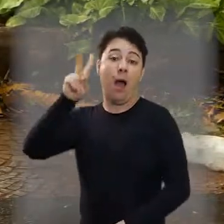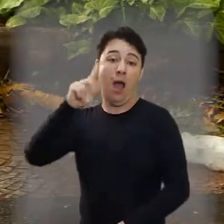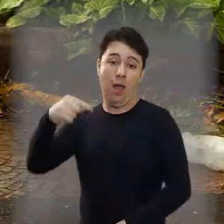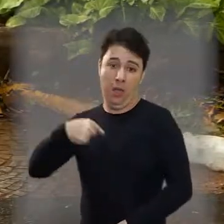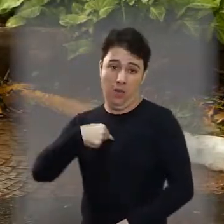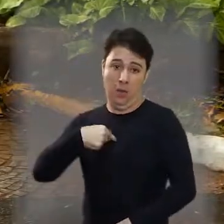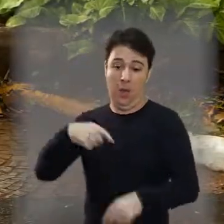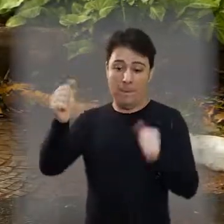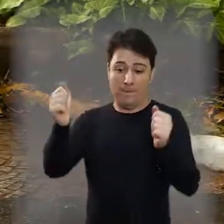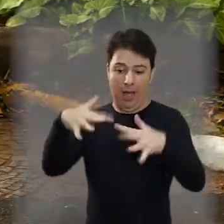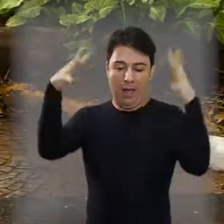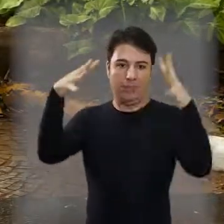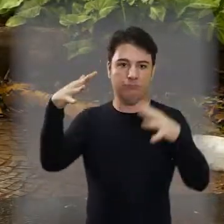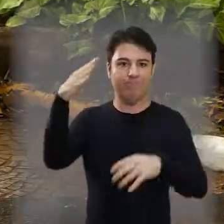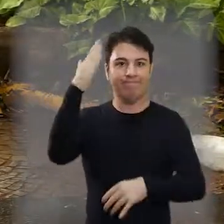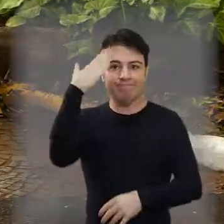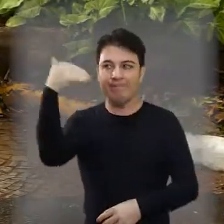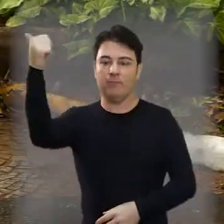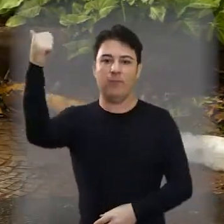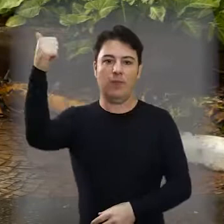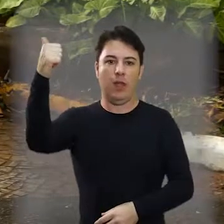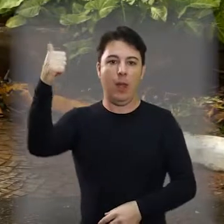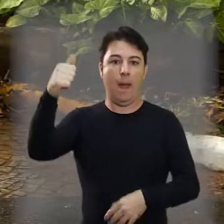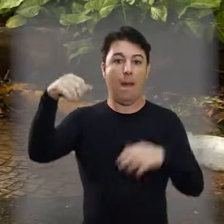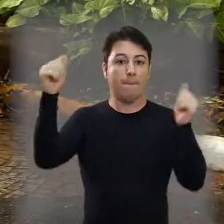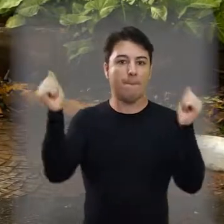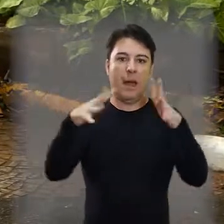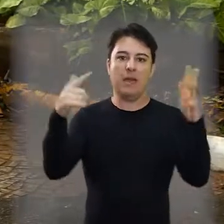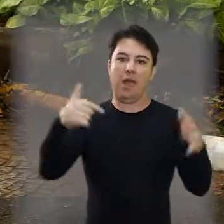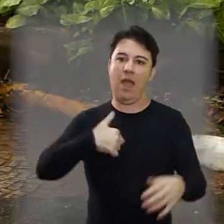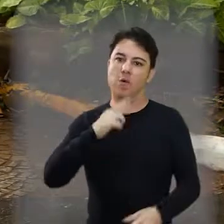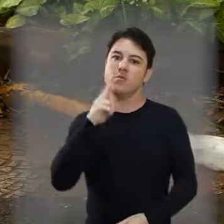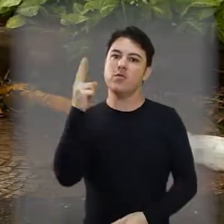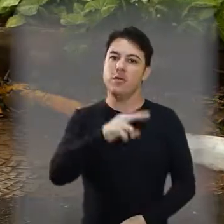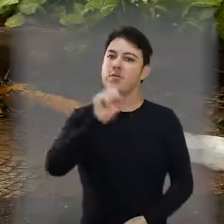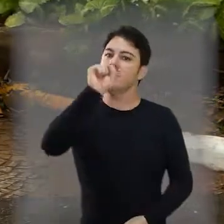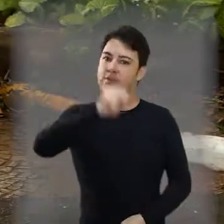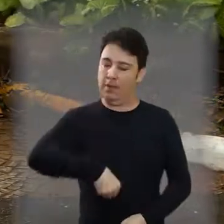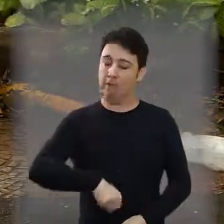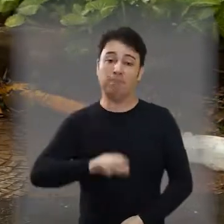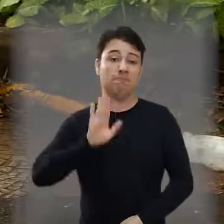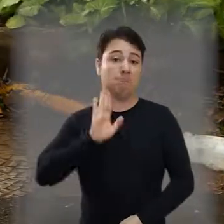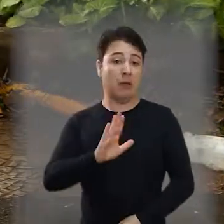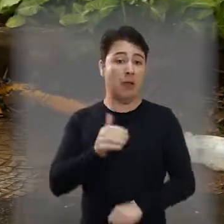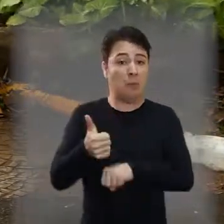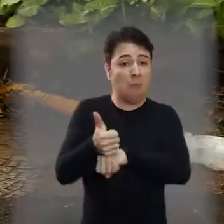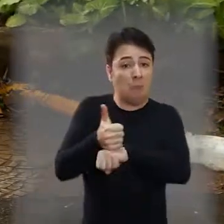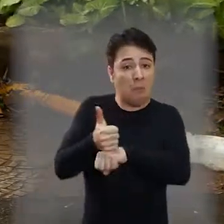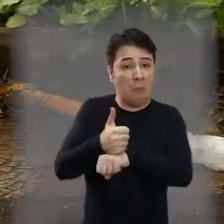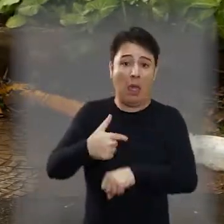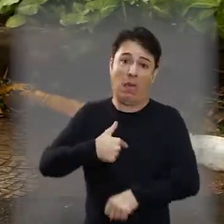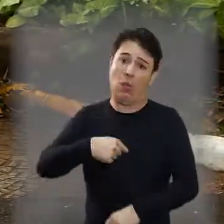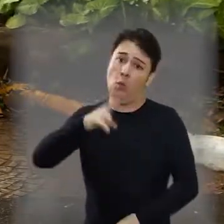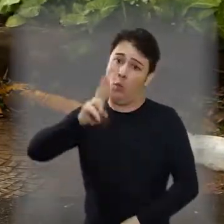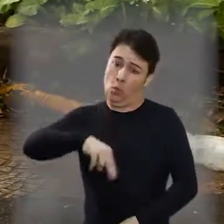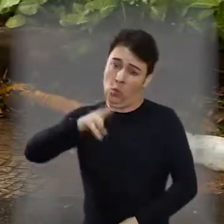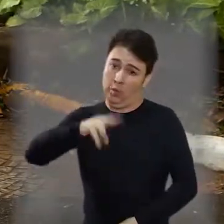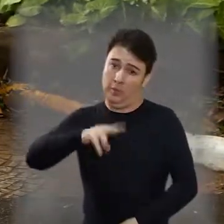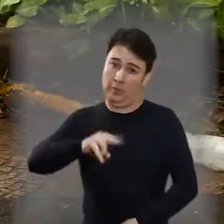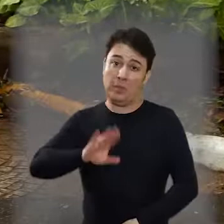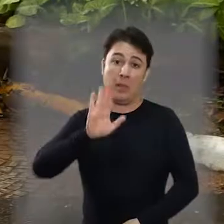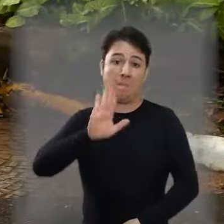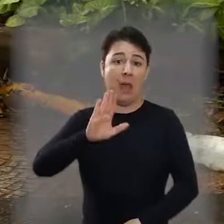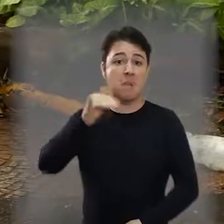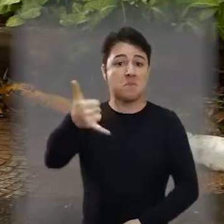de casa mesmo, e eu fui na cara e na coragem. Ela virou pra mim, minha avó comentou com ela que eu fazia mágica, ela entrou em contato comigo, me perguntou